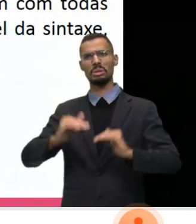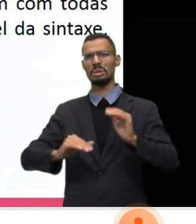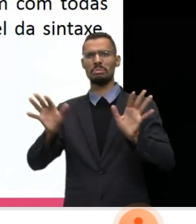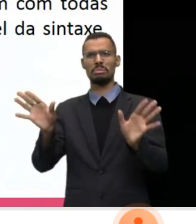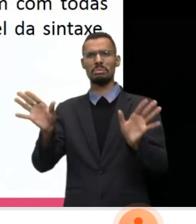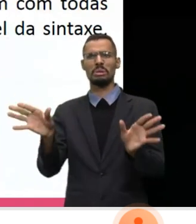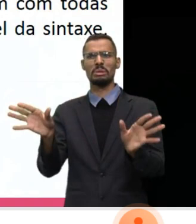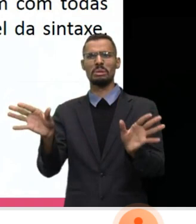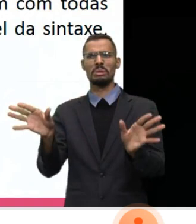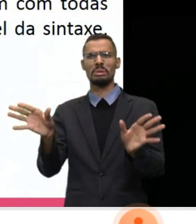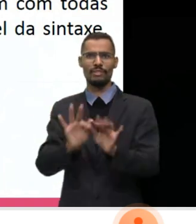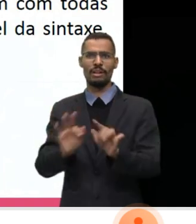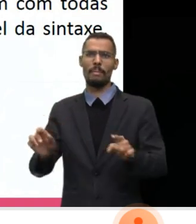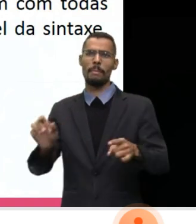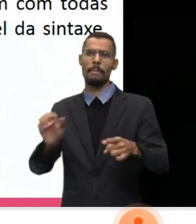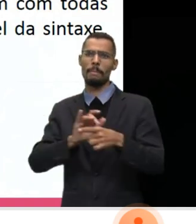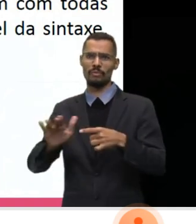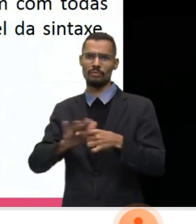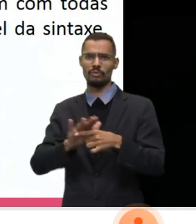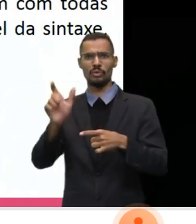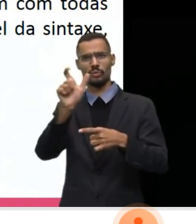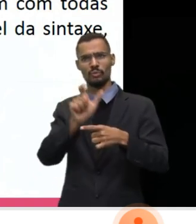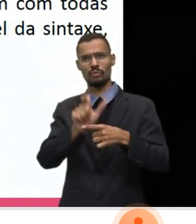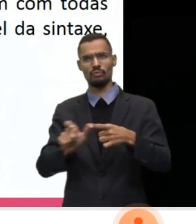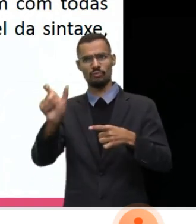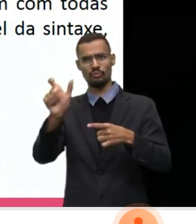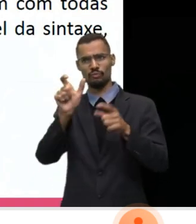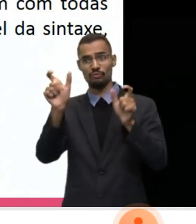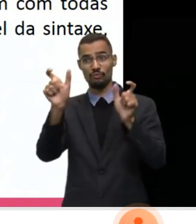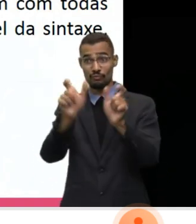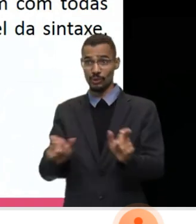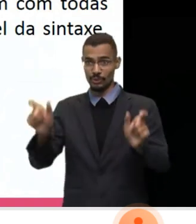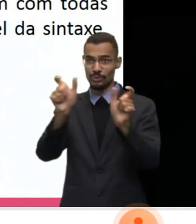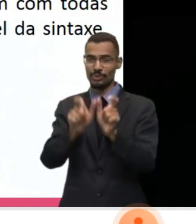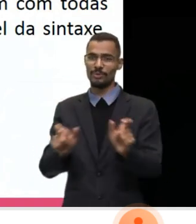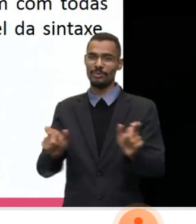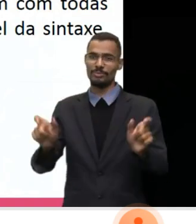da morfologia ou da fonologia. Porque